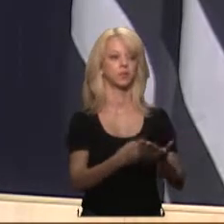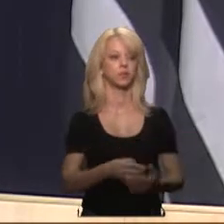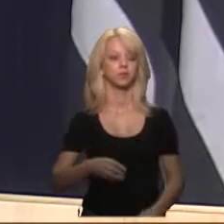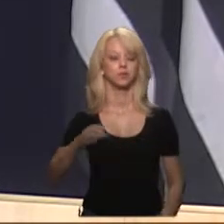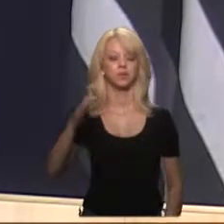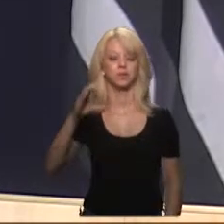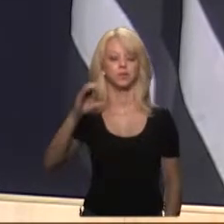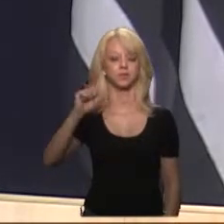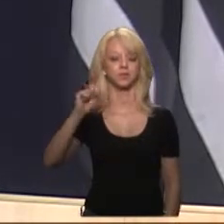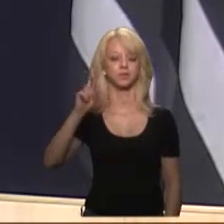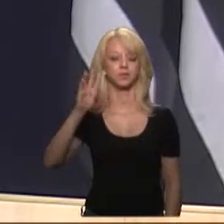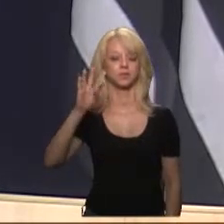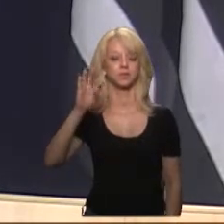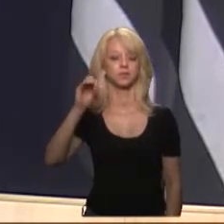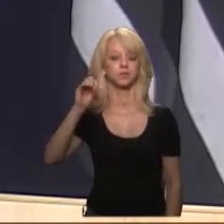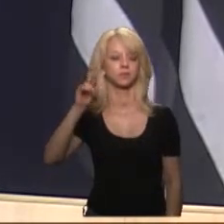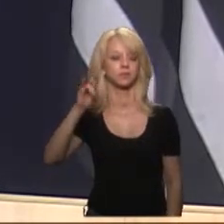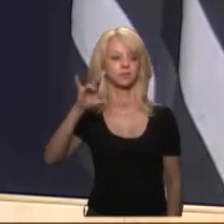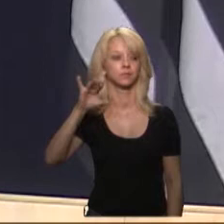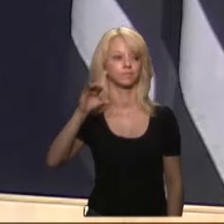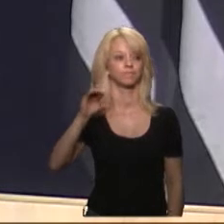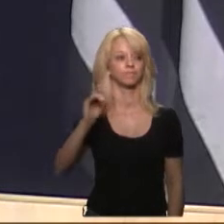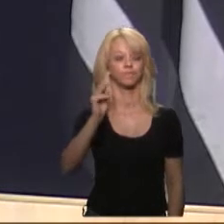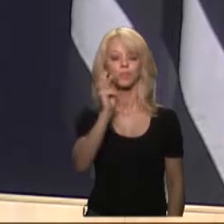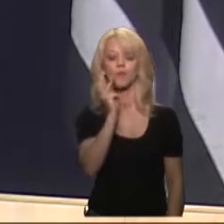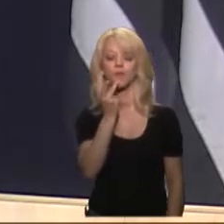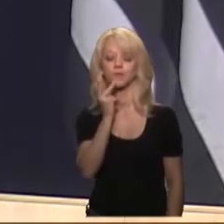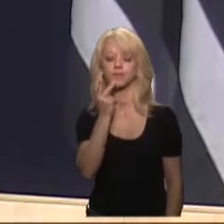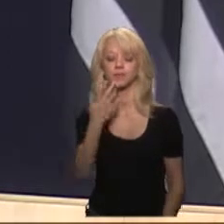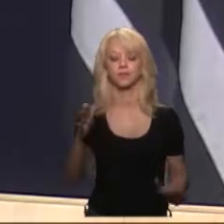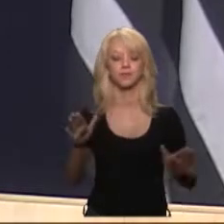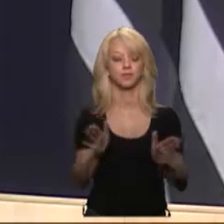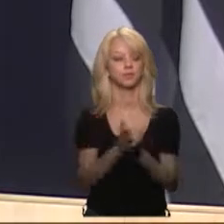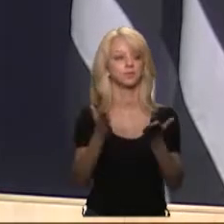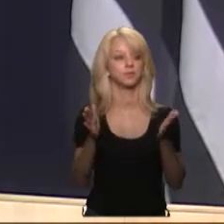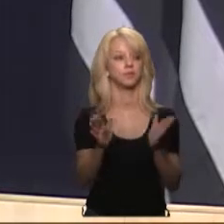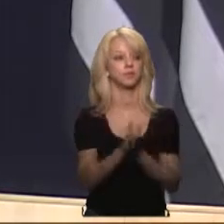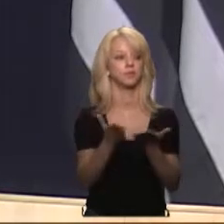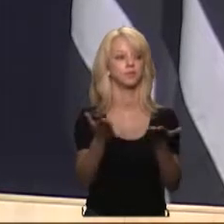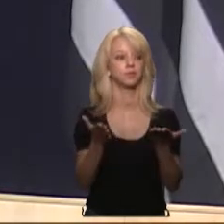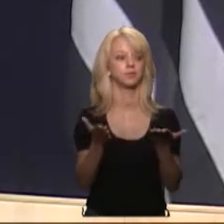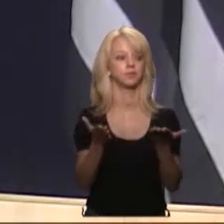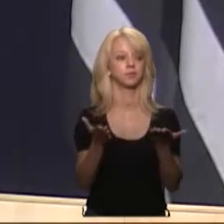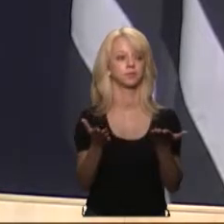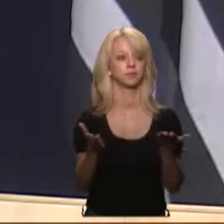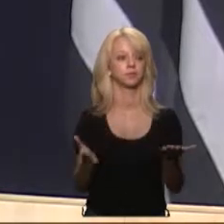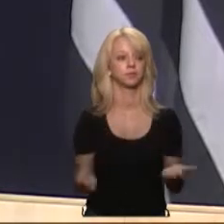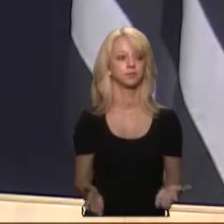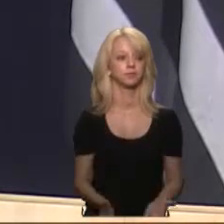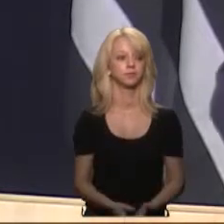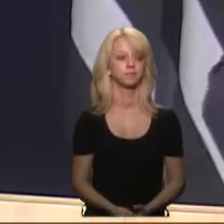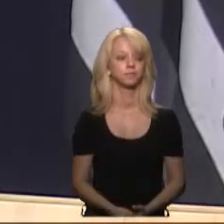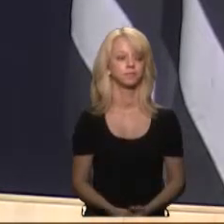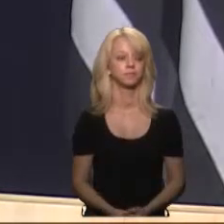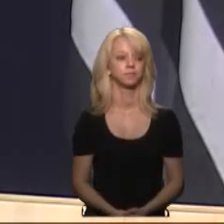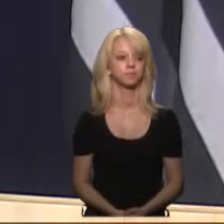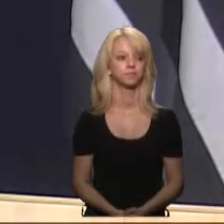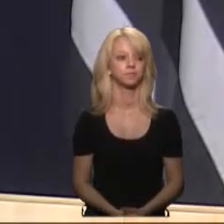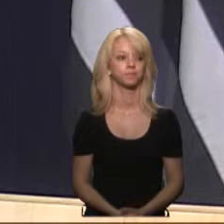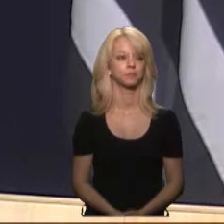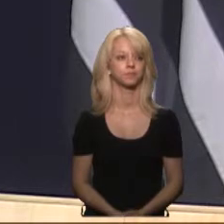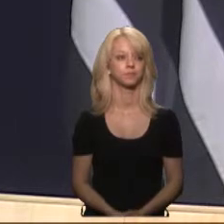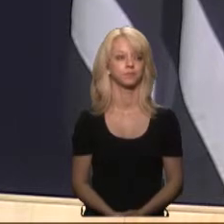declaração de pobreza e ela tem a taxa adiantada. Será que nós, de verdade, precisamos abrir essa